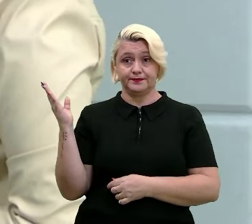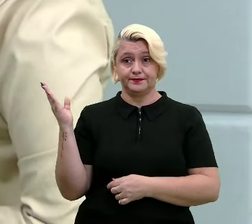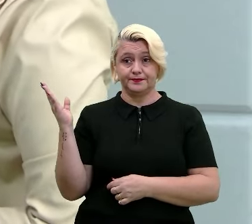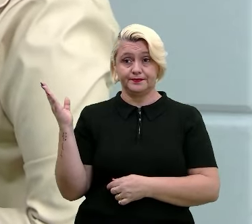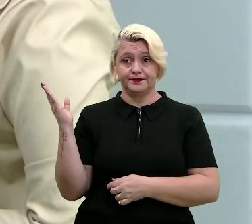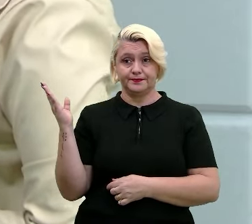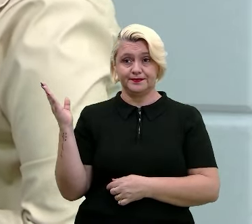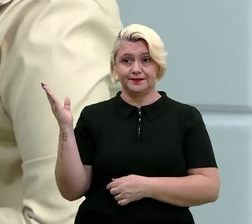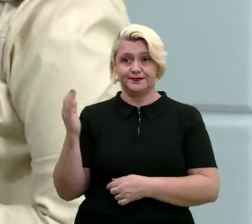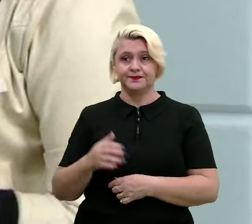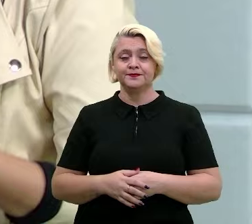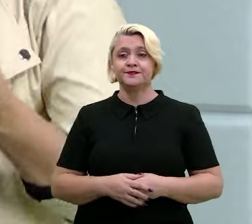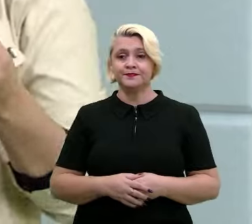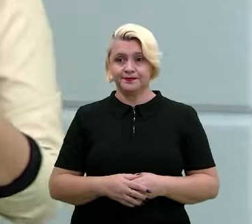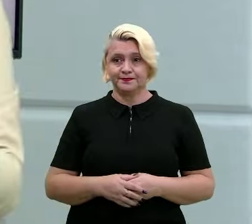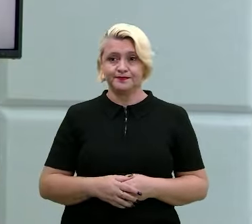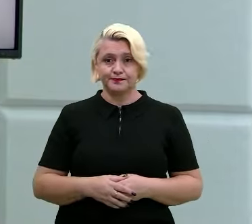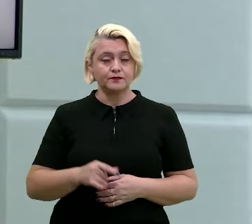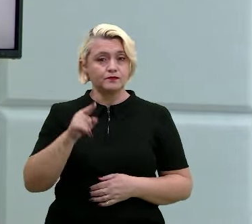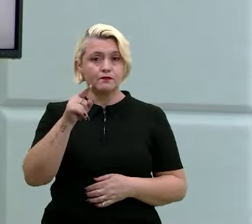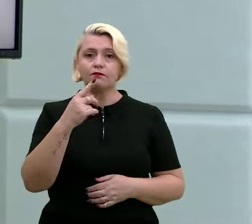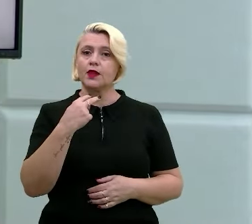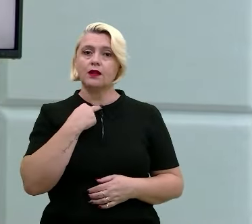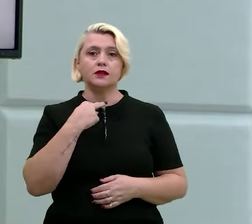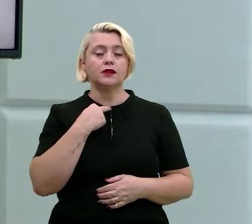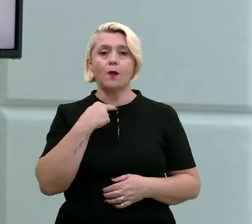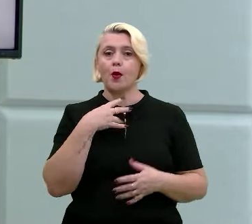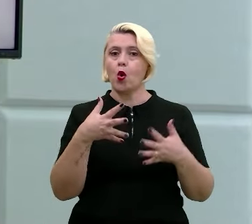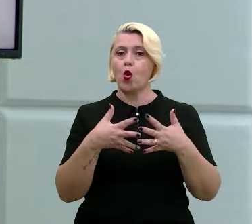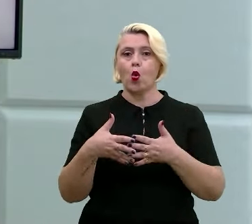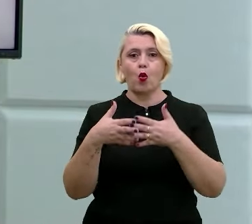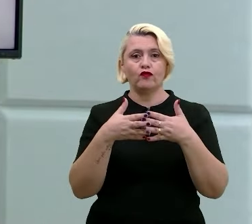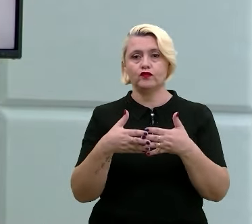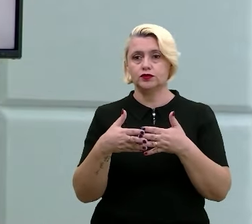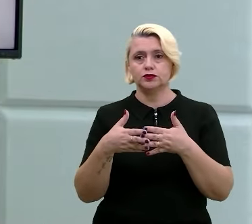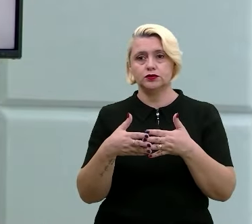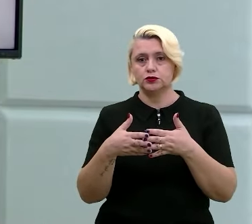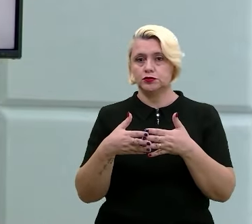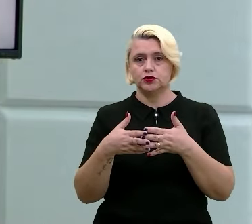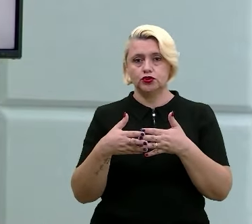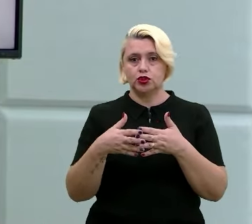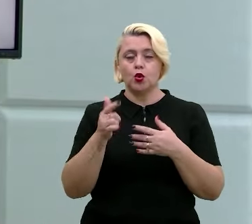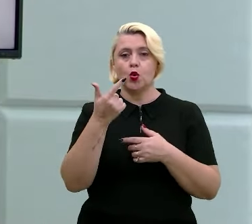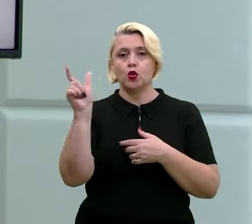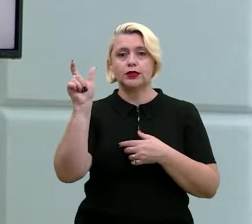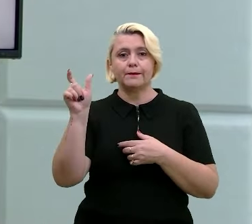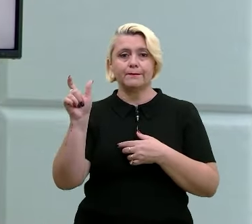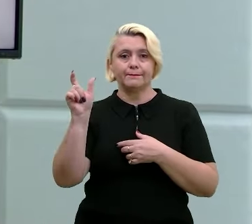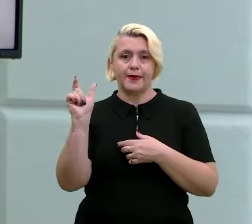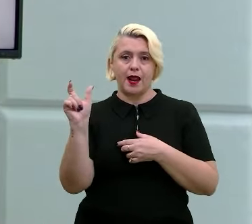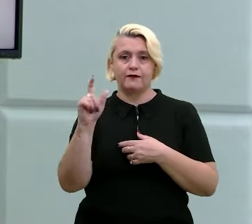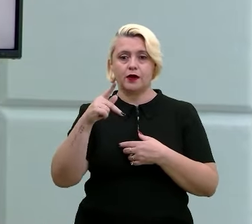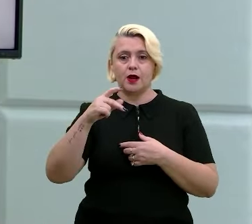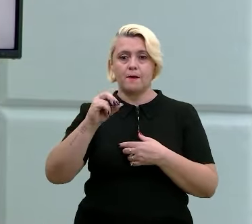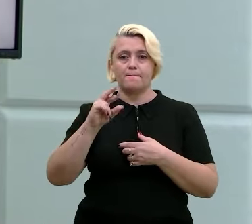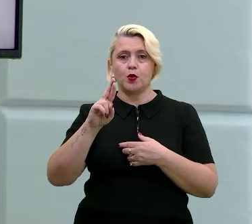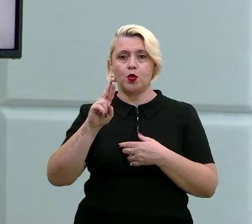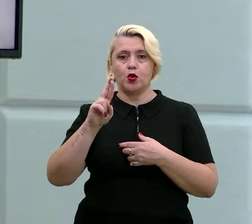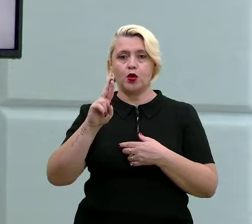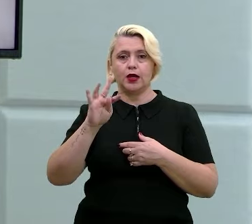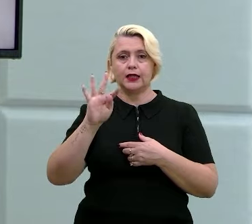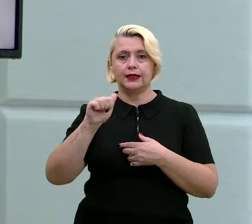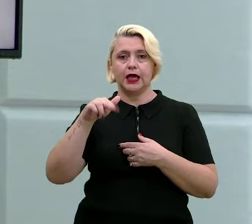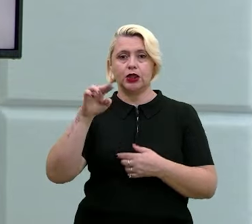no entanto. Você não pode confundi-las com o portanto. Portanto é de outra categoria. Essas aqui dão uma ideia